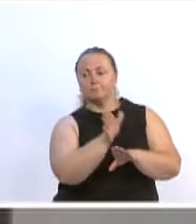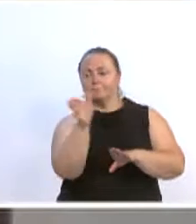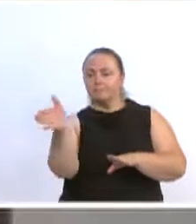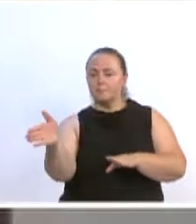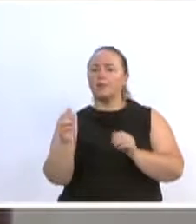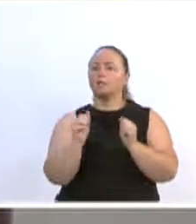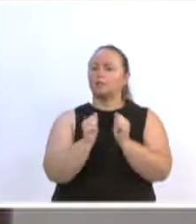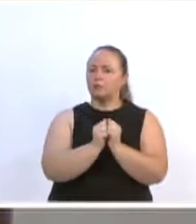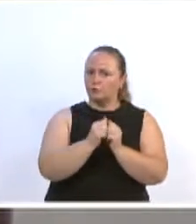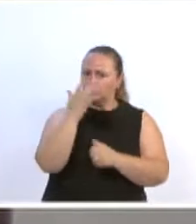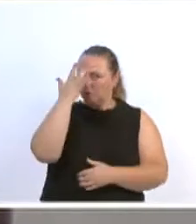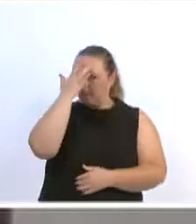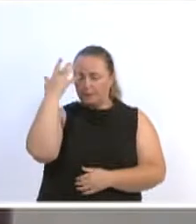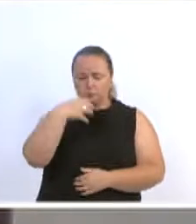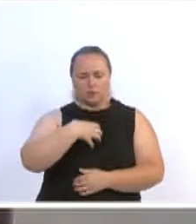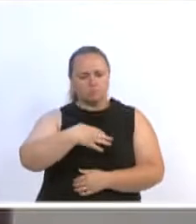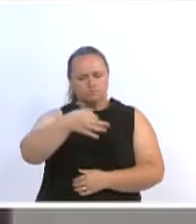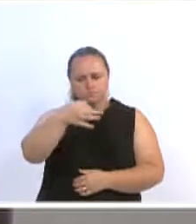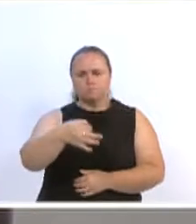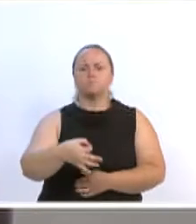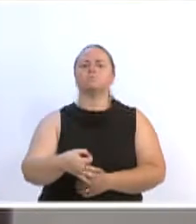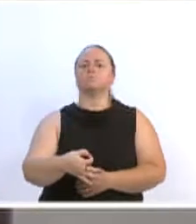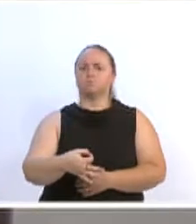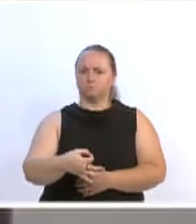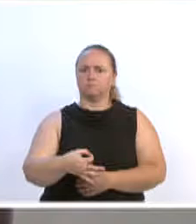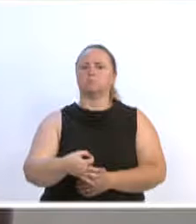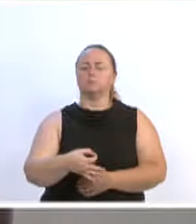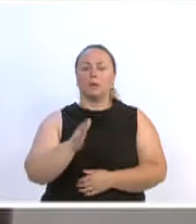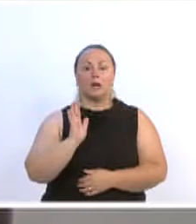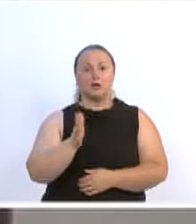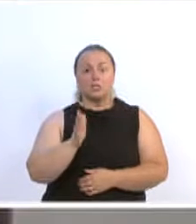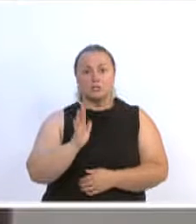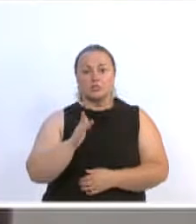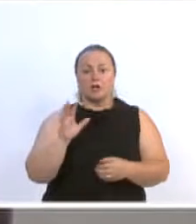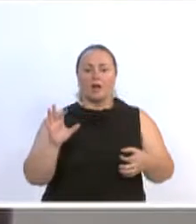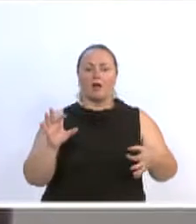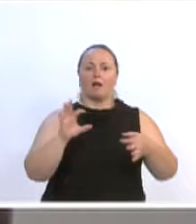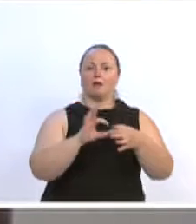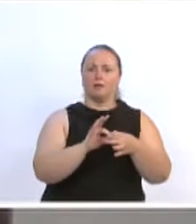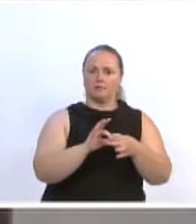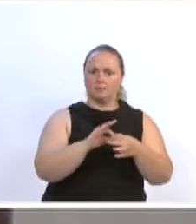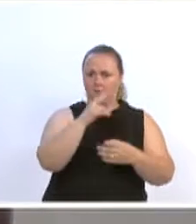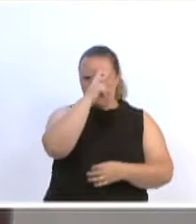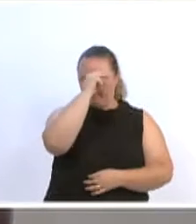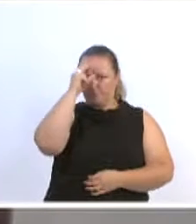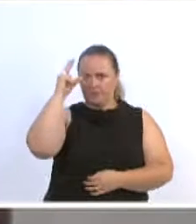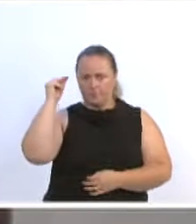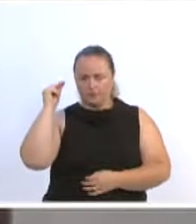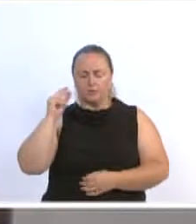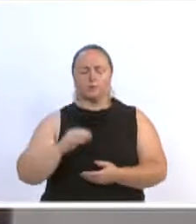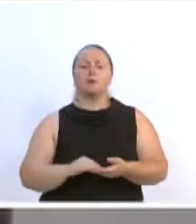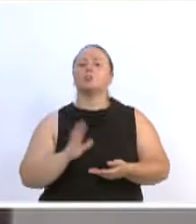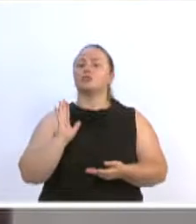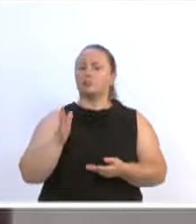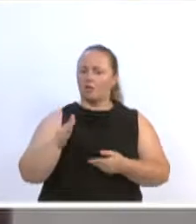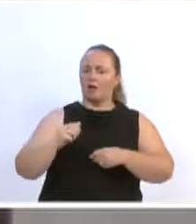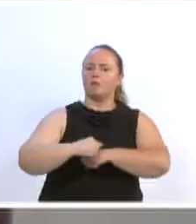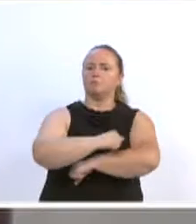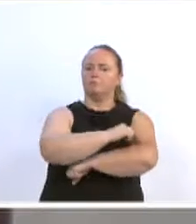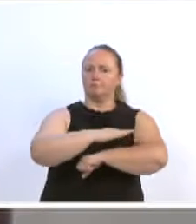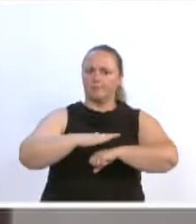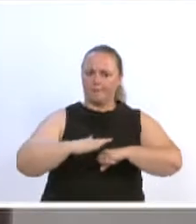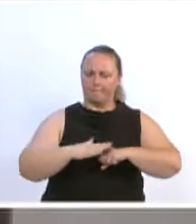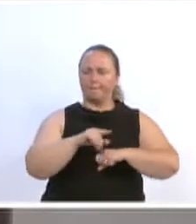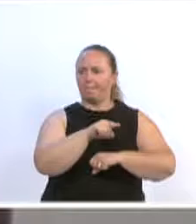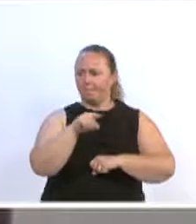largamente uma pessoa que realmente é chato já é hoje credenciada pela prefeitura já faz hoje pavimentação pela prefeitura